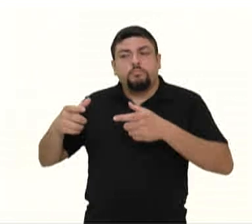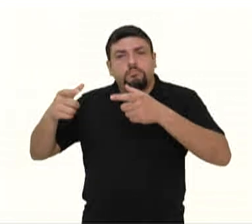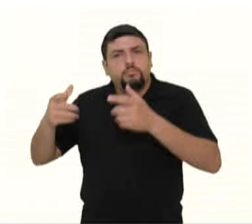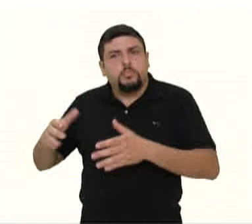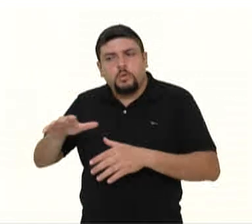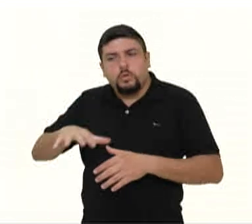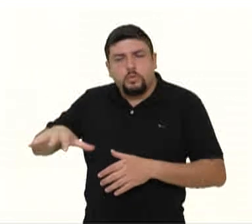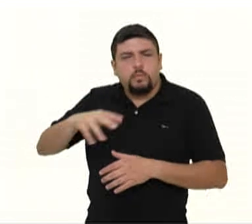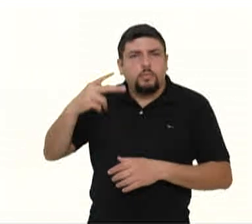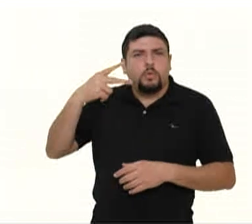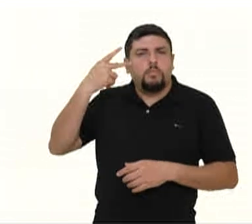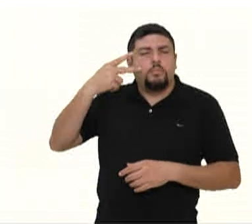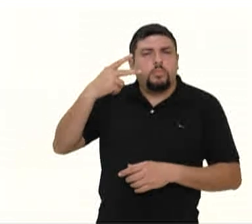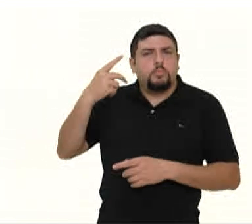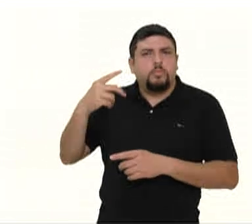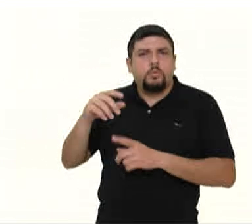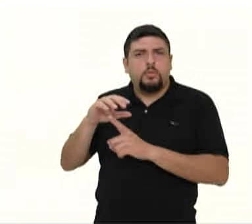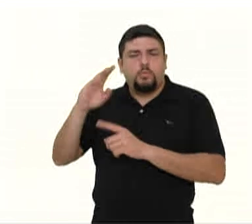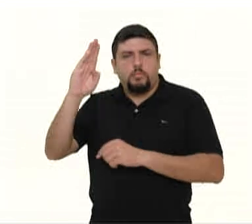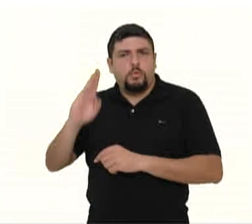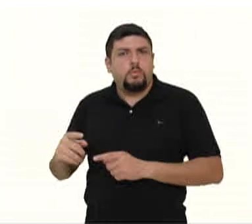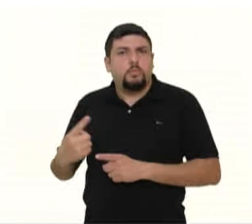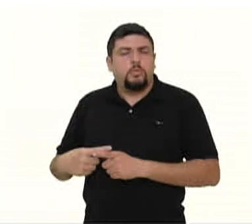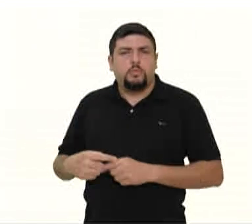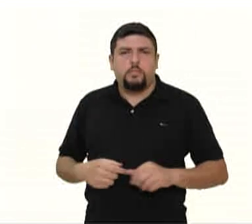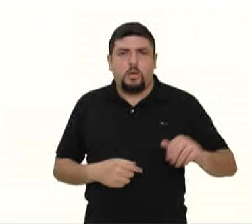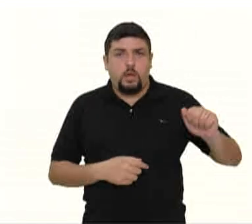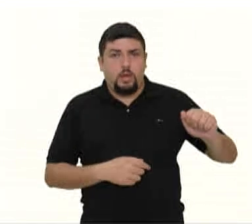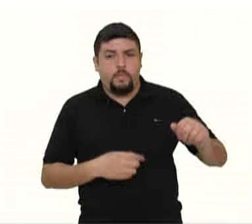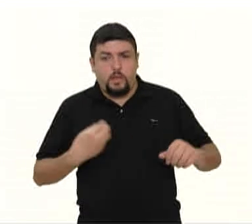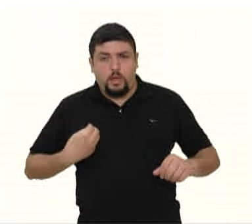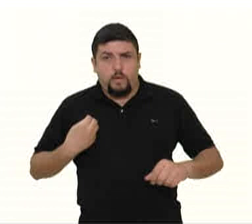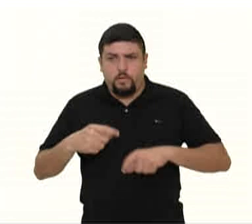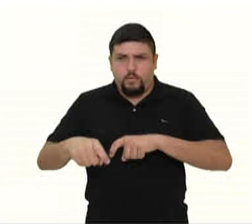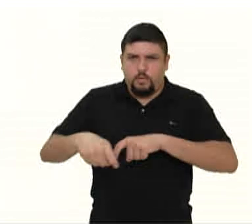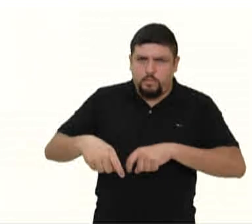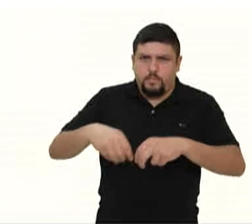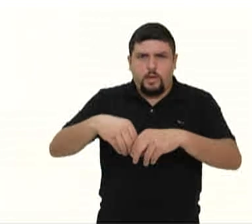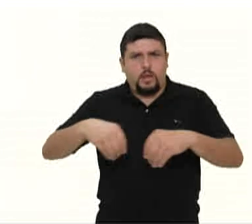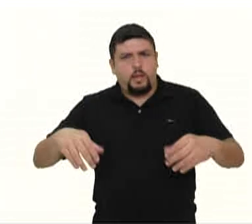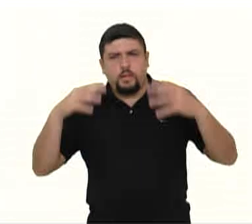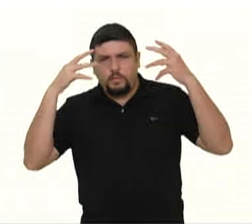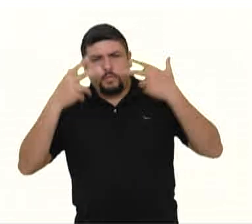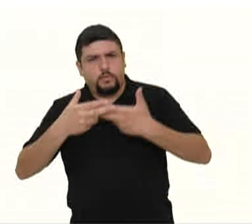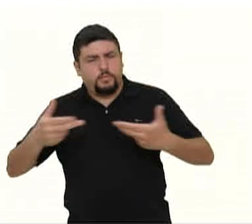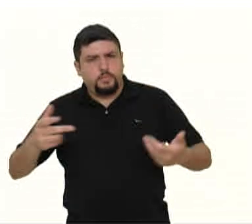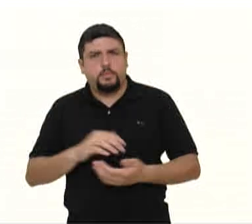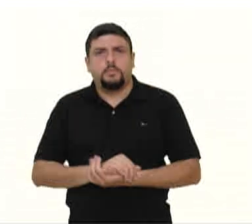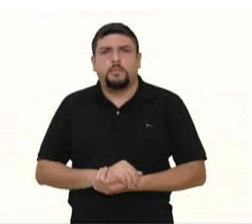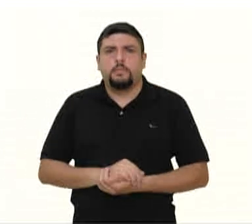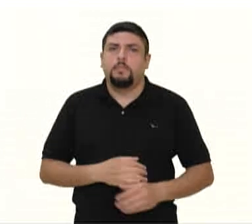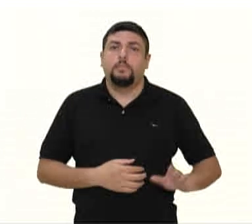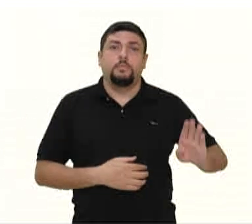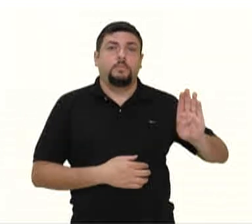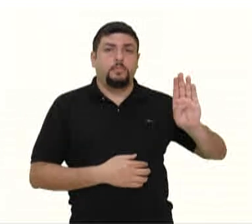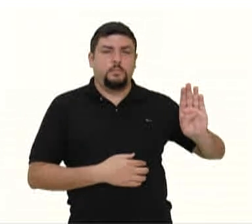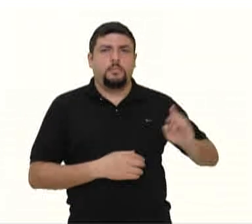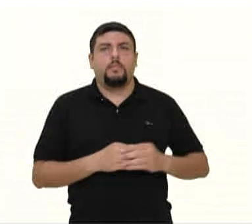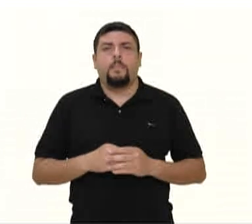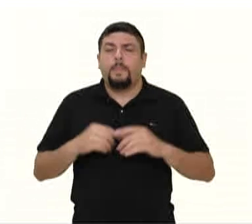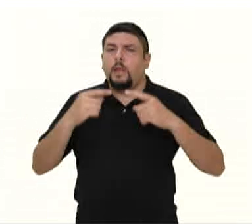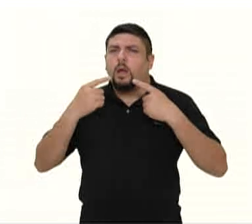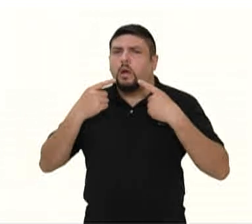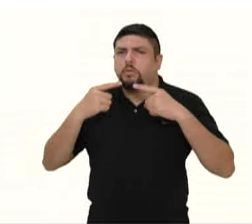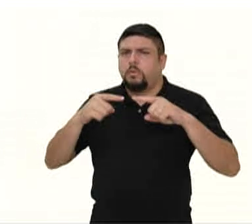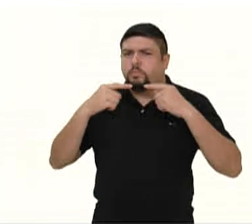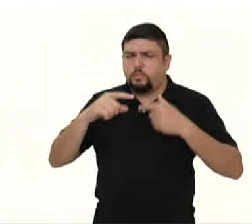pois, letra A, apresentava a vida no campo, a terra e os animais como temáticas principais. B, era uma música